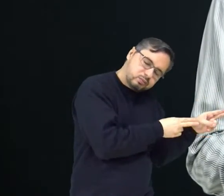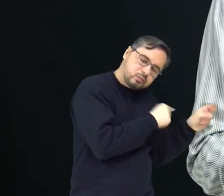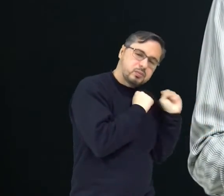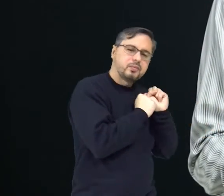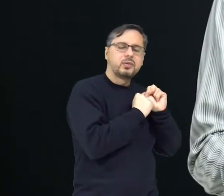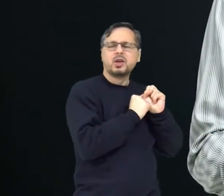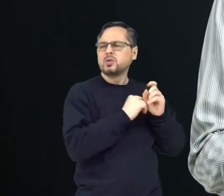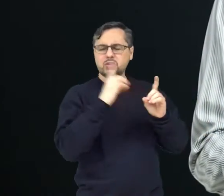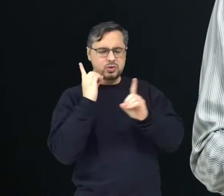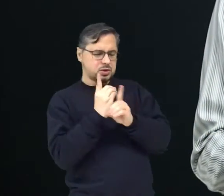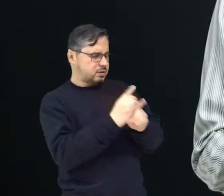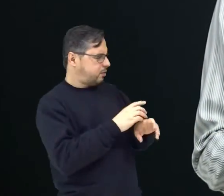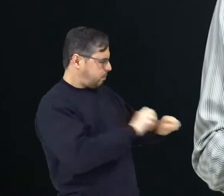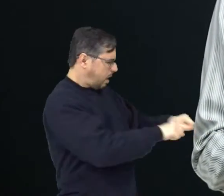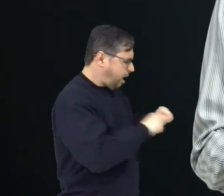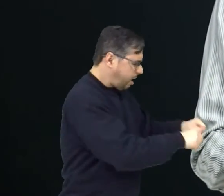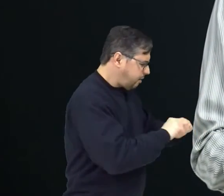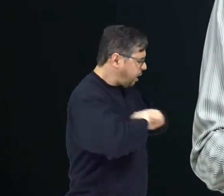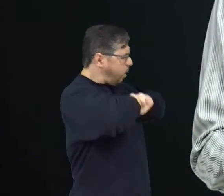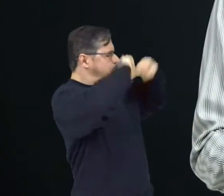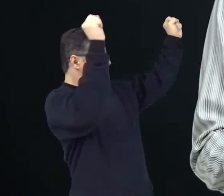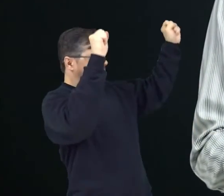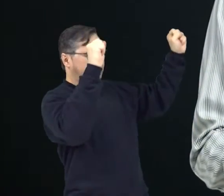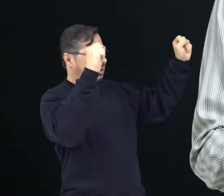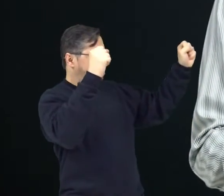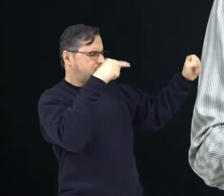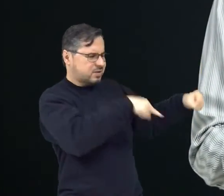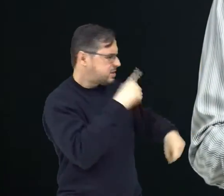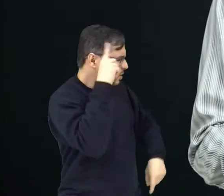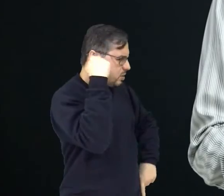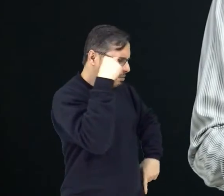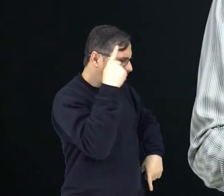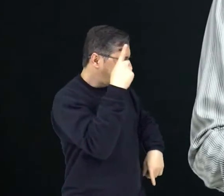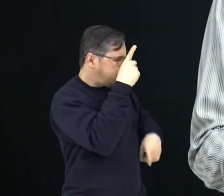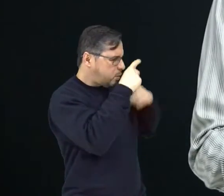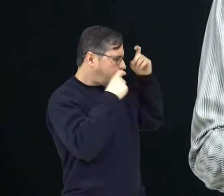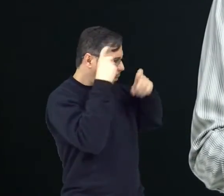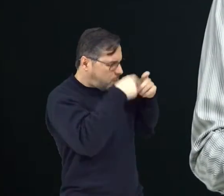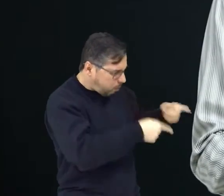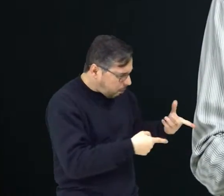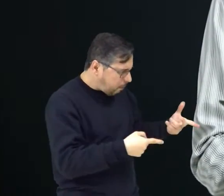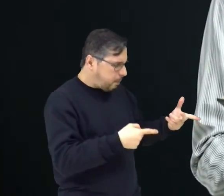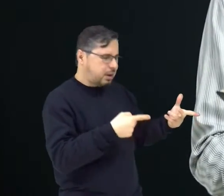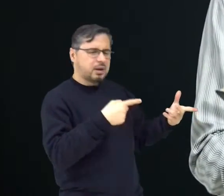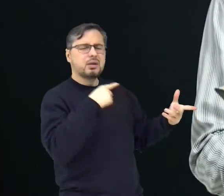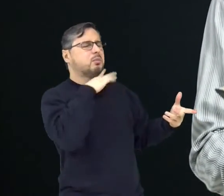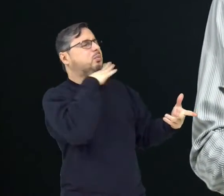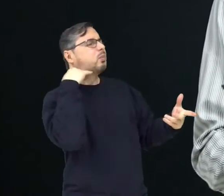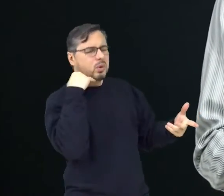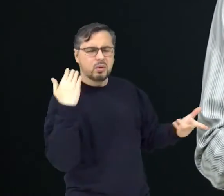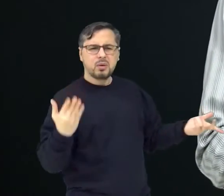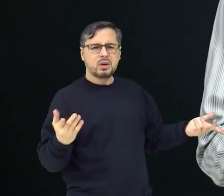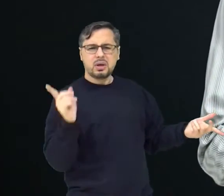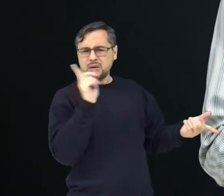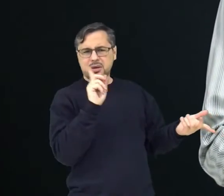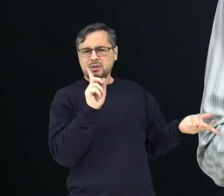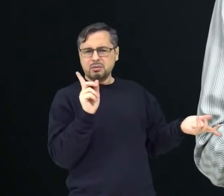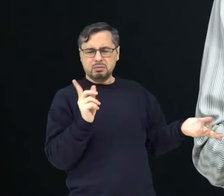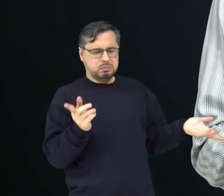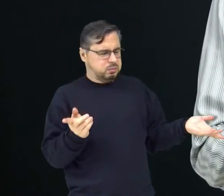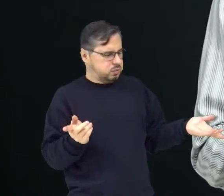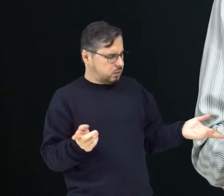o despertaram e lhe perguntaram: Mestre, não te importa que pereçamos?